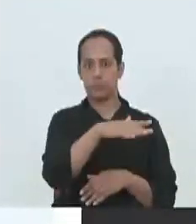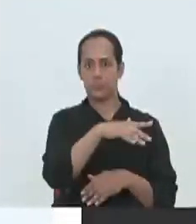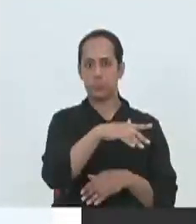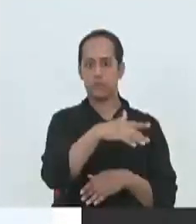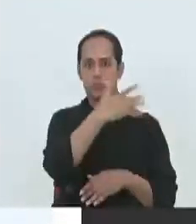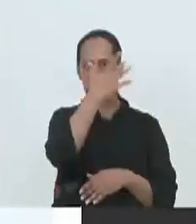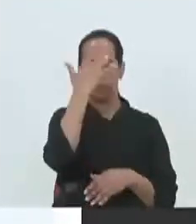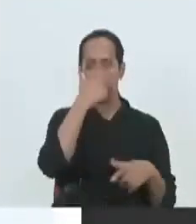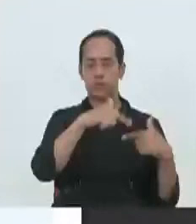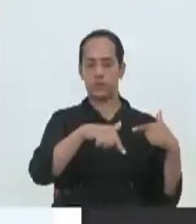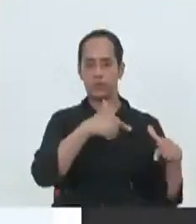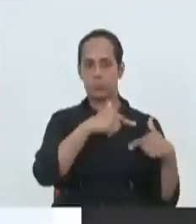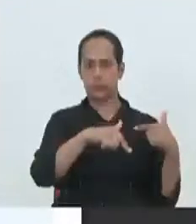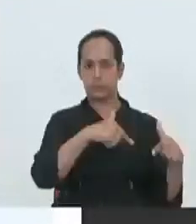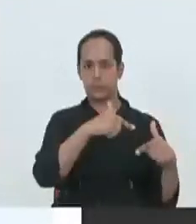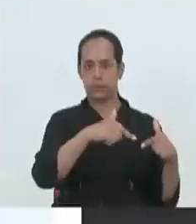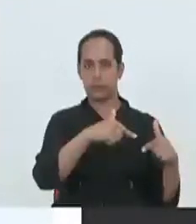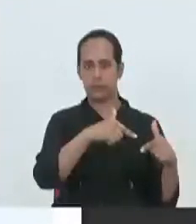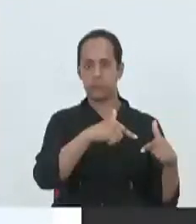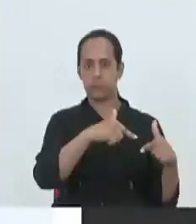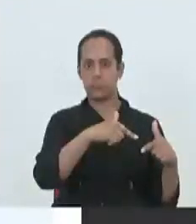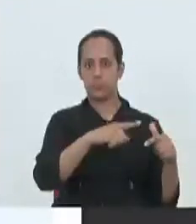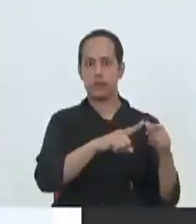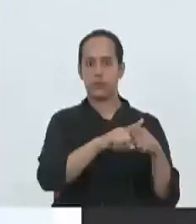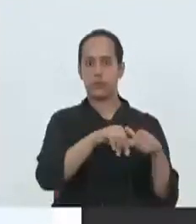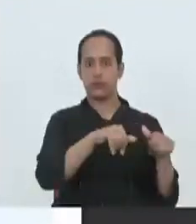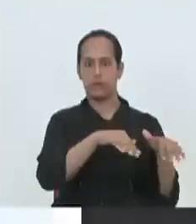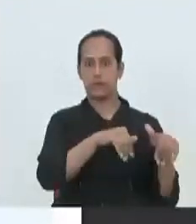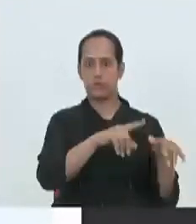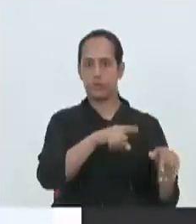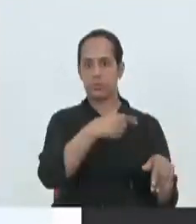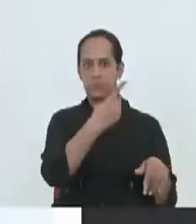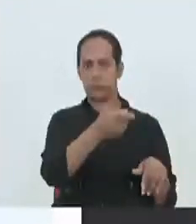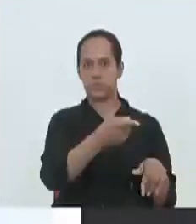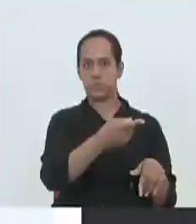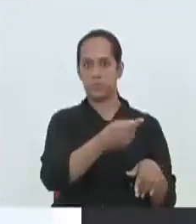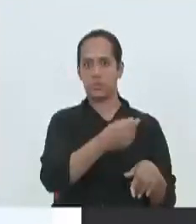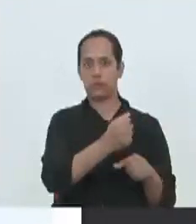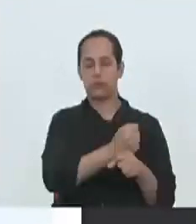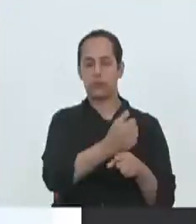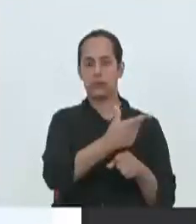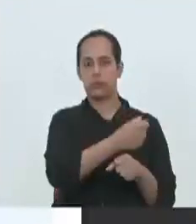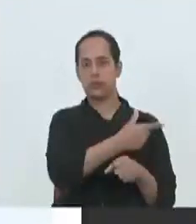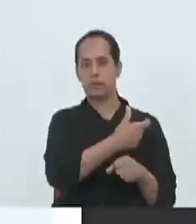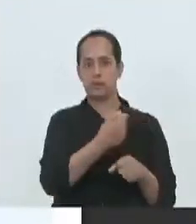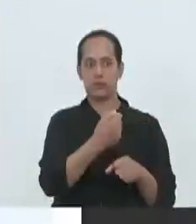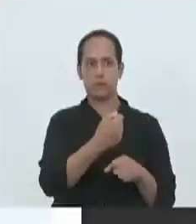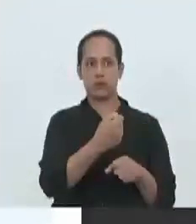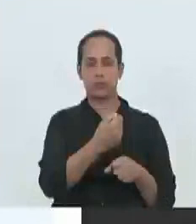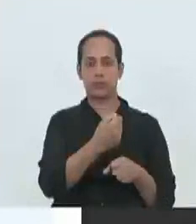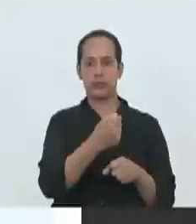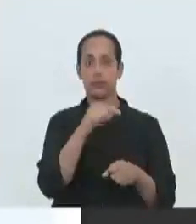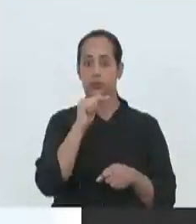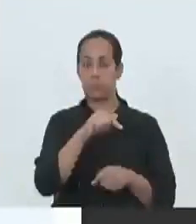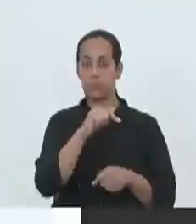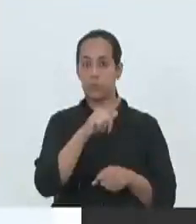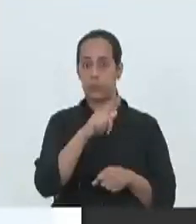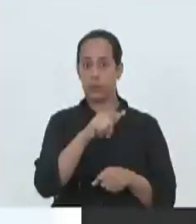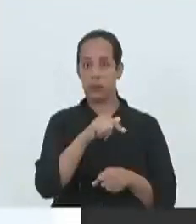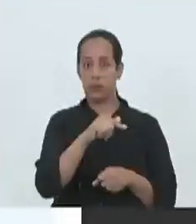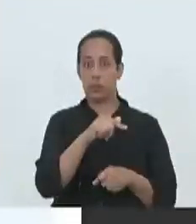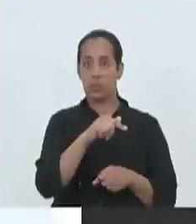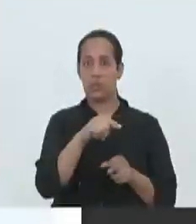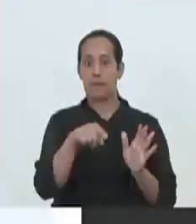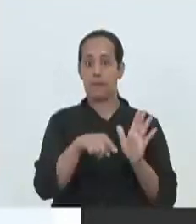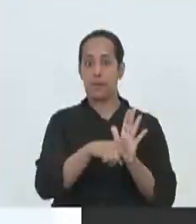2000 Esse é um fundo que atualmente menos de 1% dele é aposentado ou pensionista